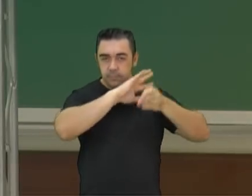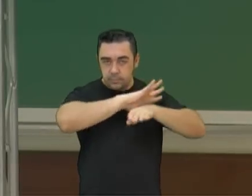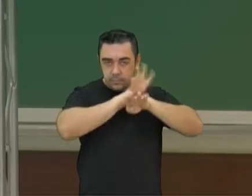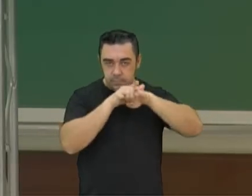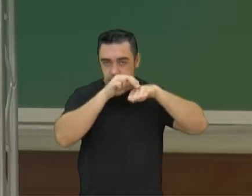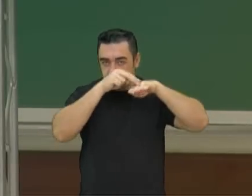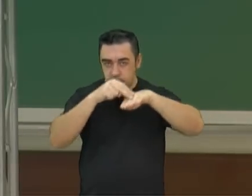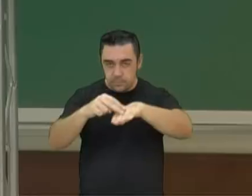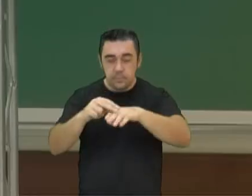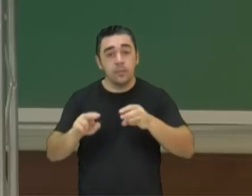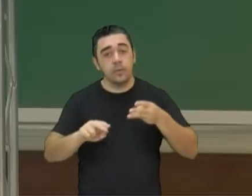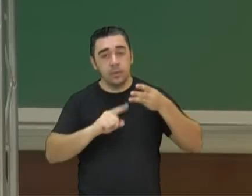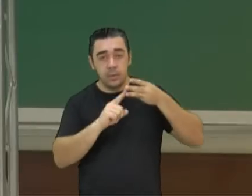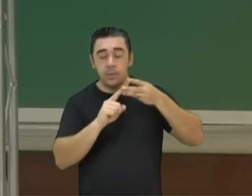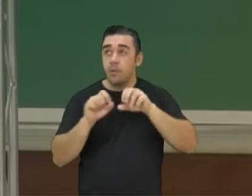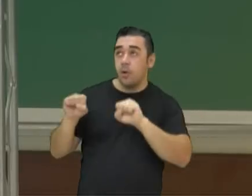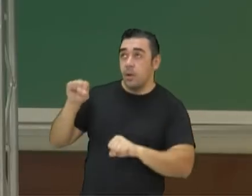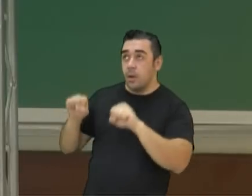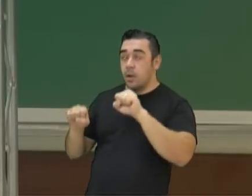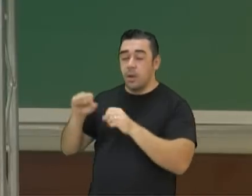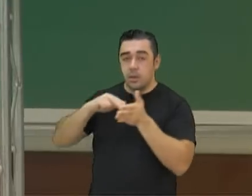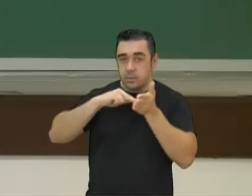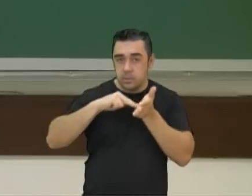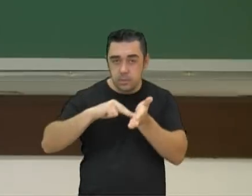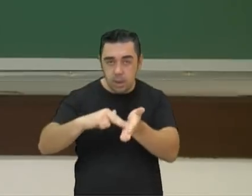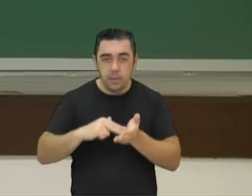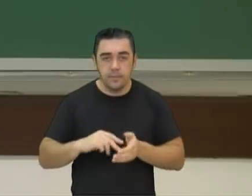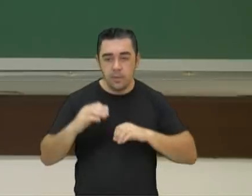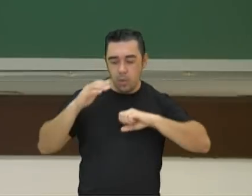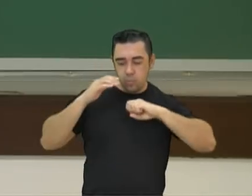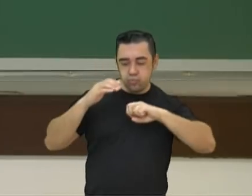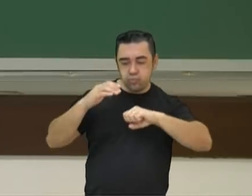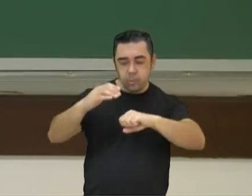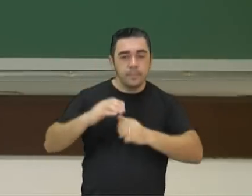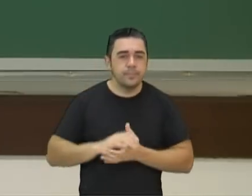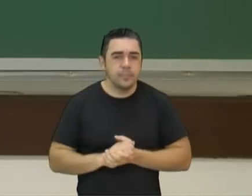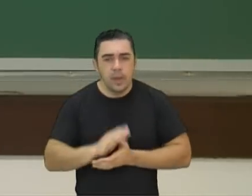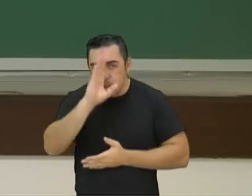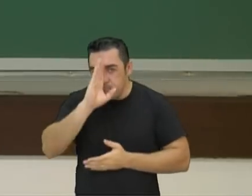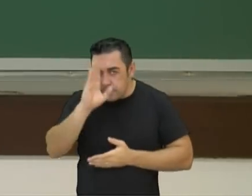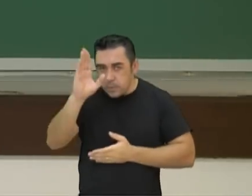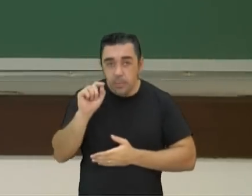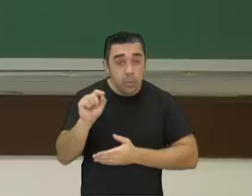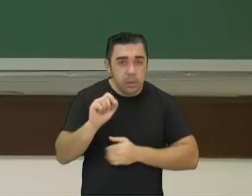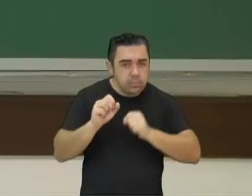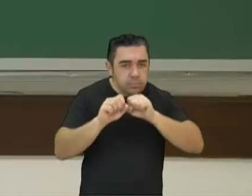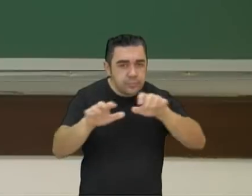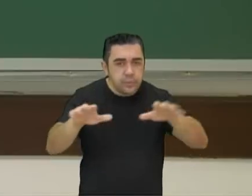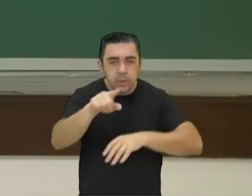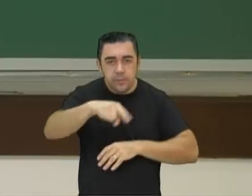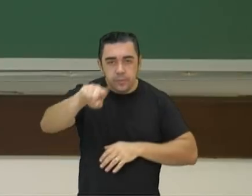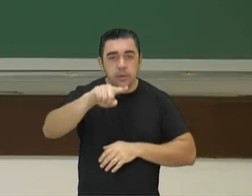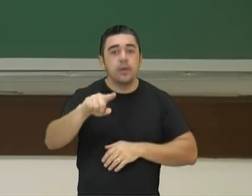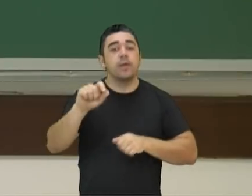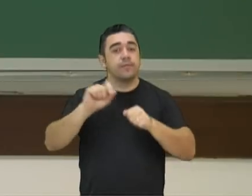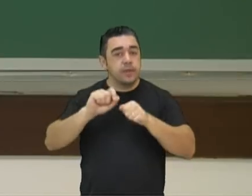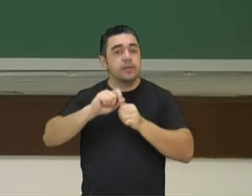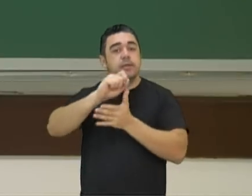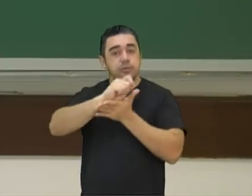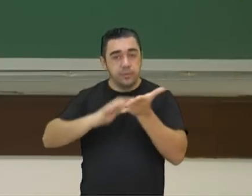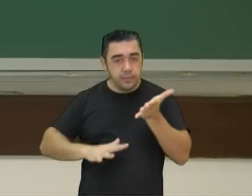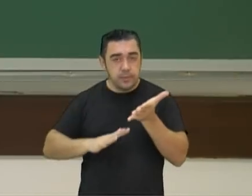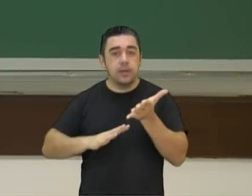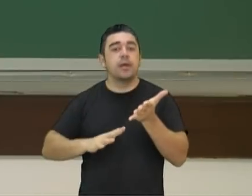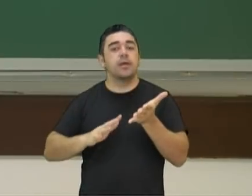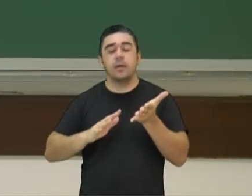surf ou o kite surf. E a ideia principal que eu quero deixar para vocês é que todas essas atividades